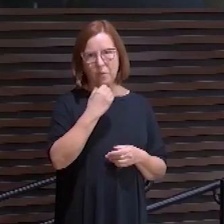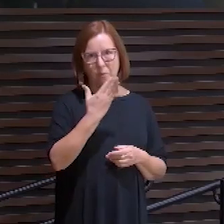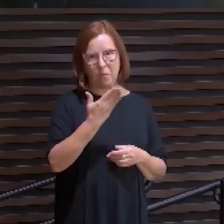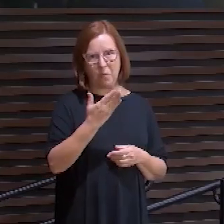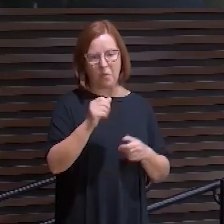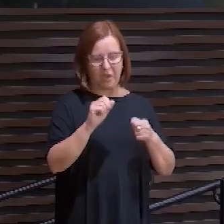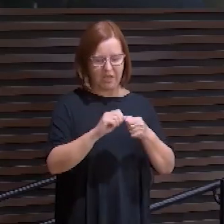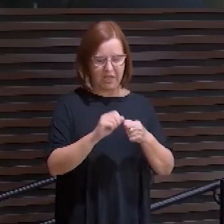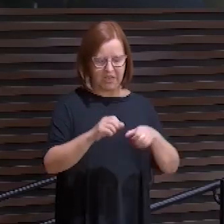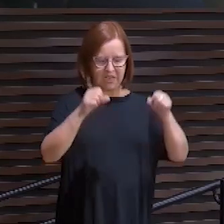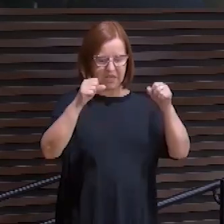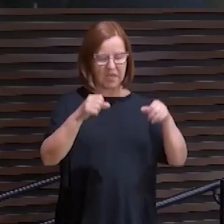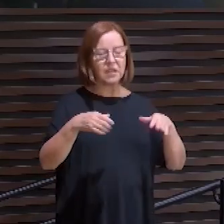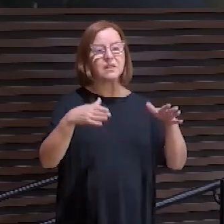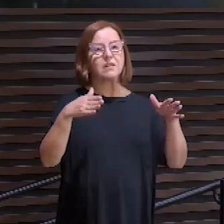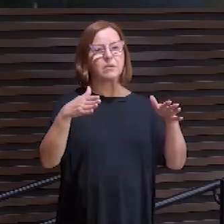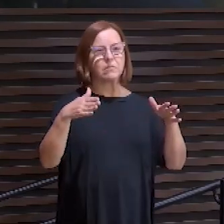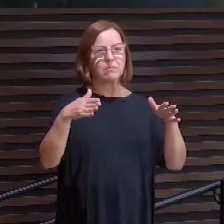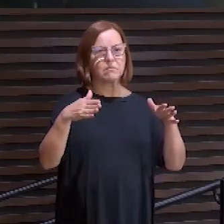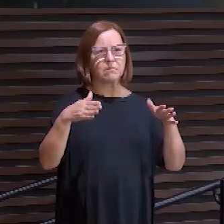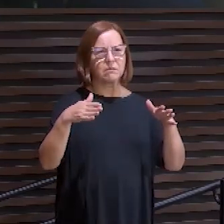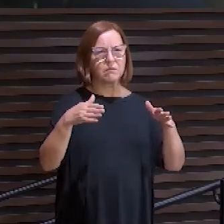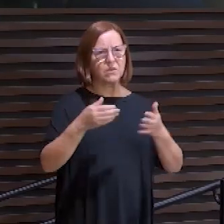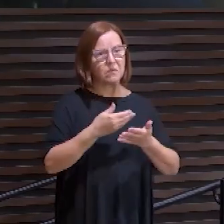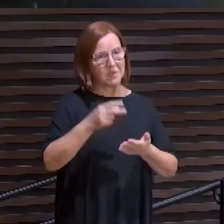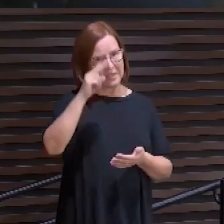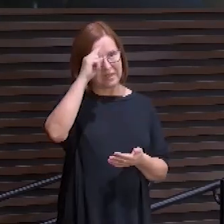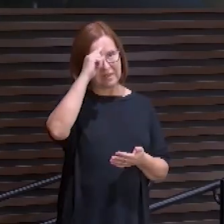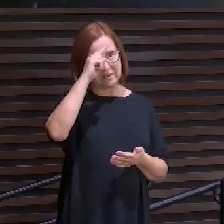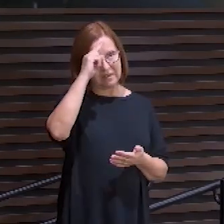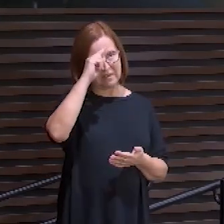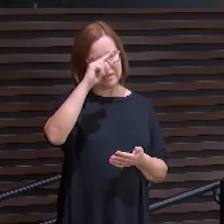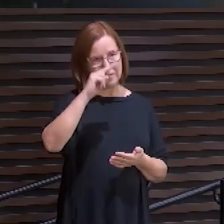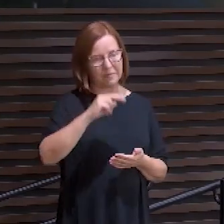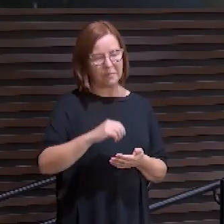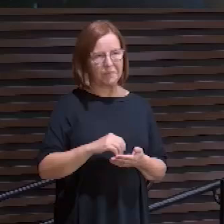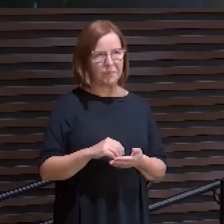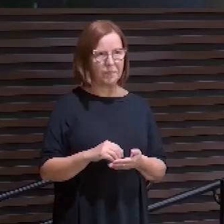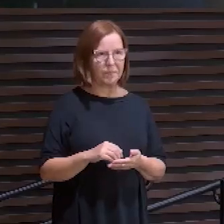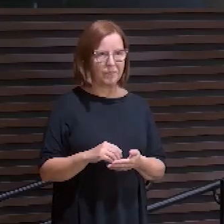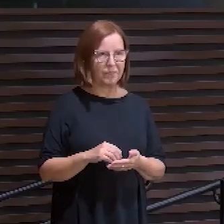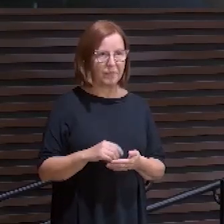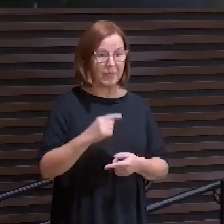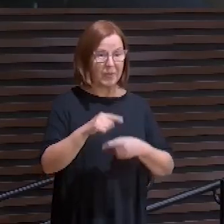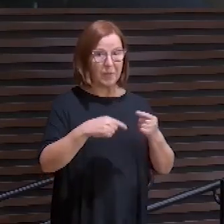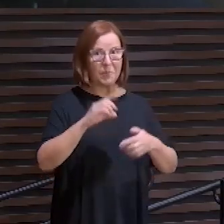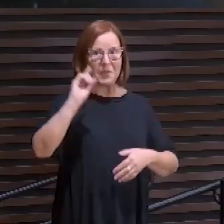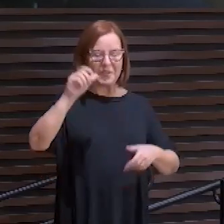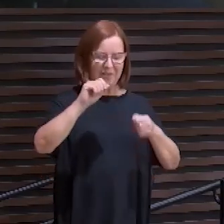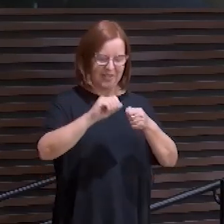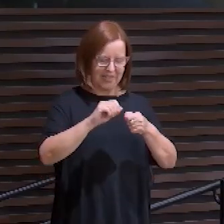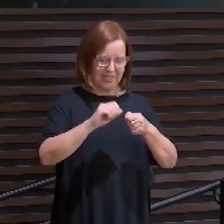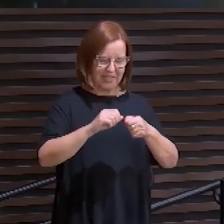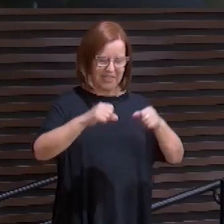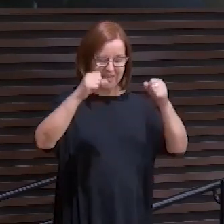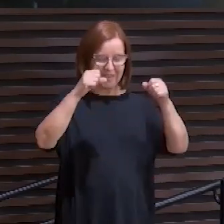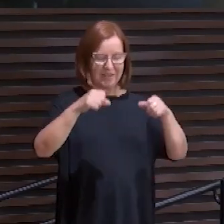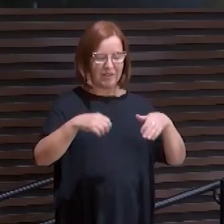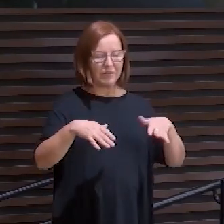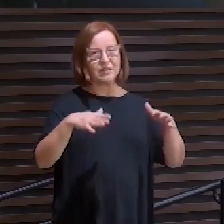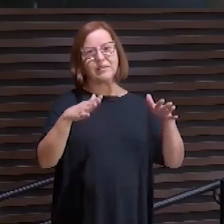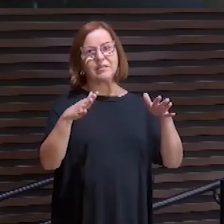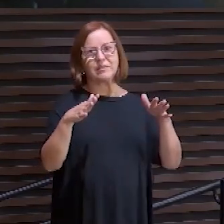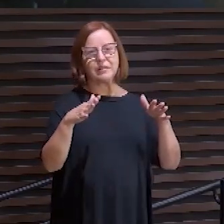criação. Vocês se lembram que depois que Deus criou